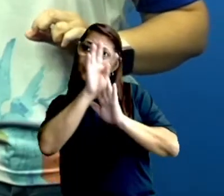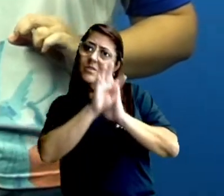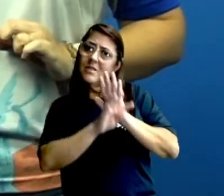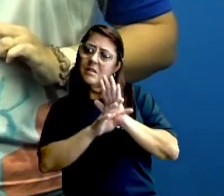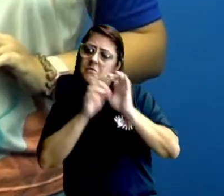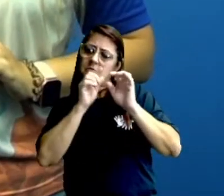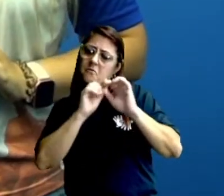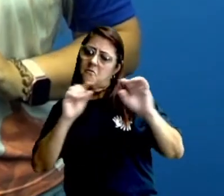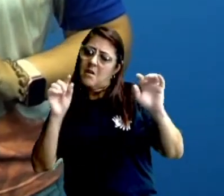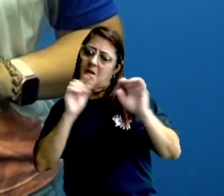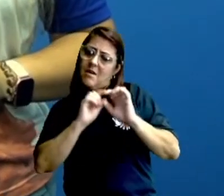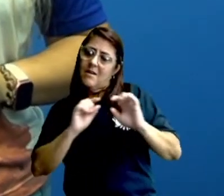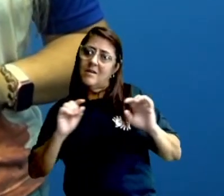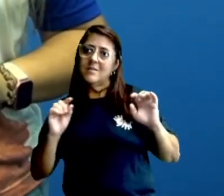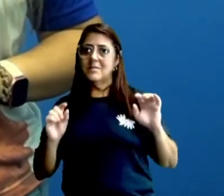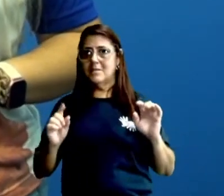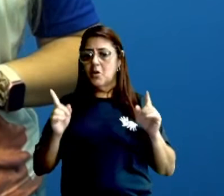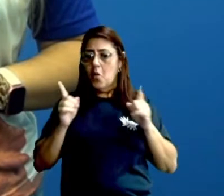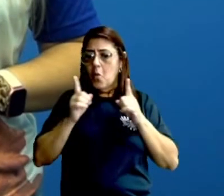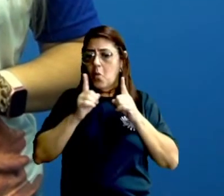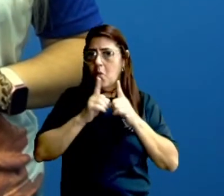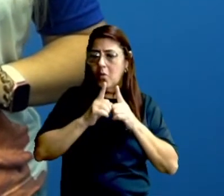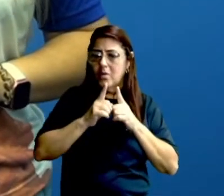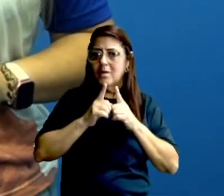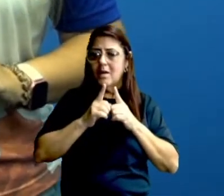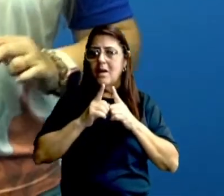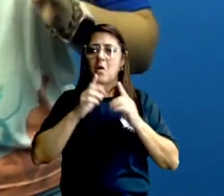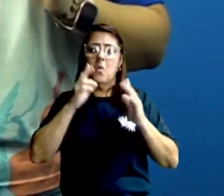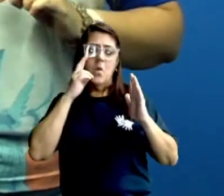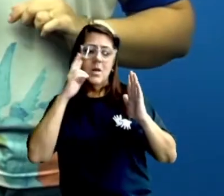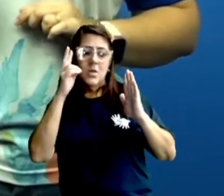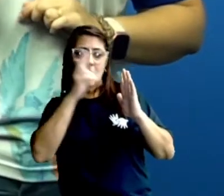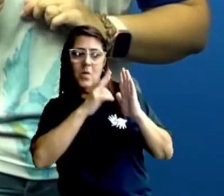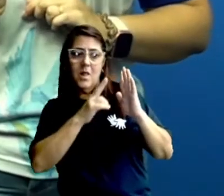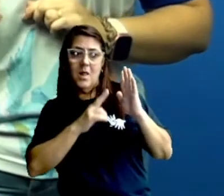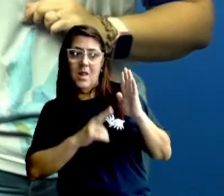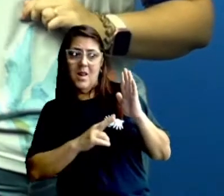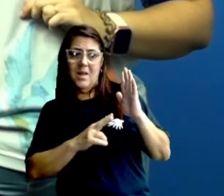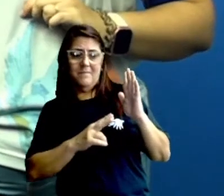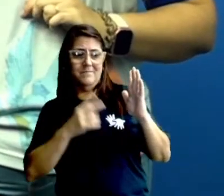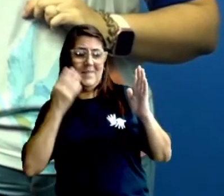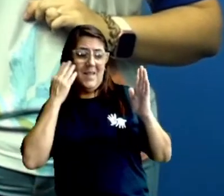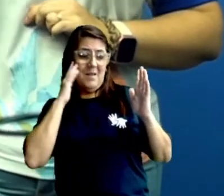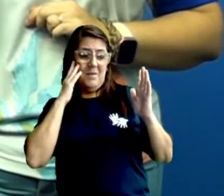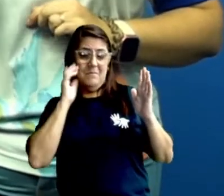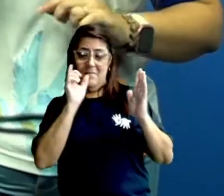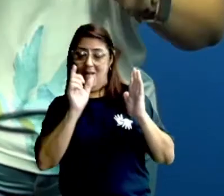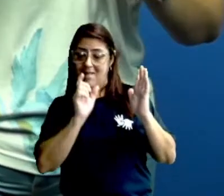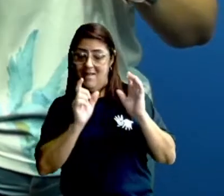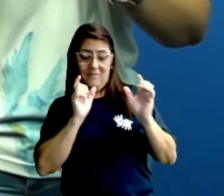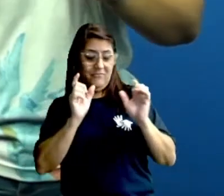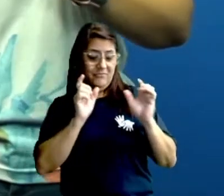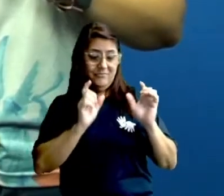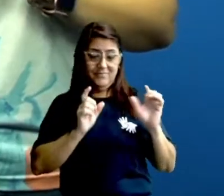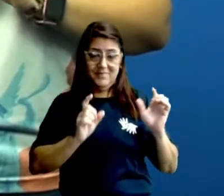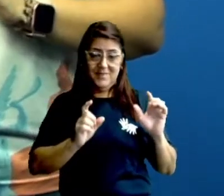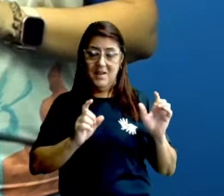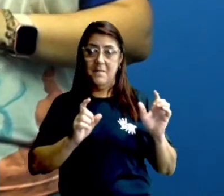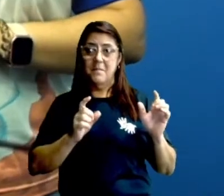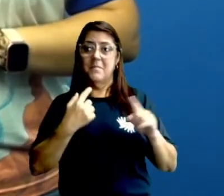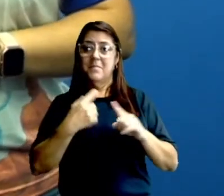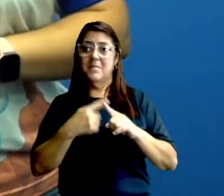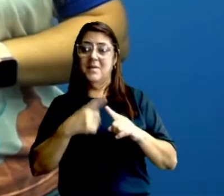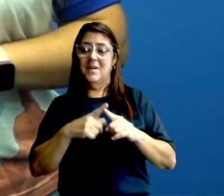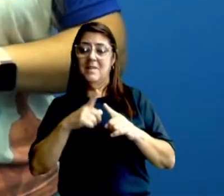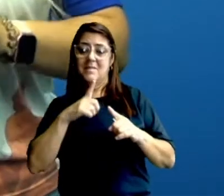frases ou pequenos textos que quando a gente lê, a gente costuma se enrolar. Porque nesses textos tem